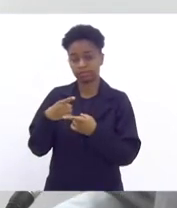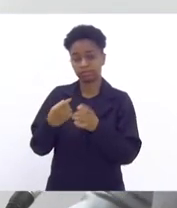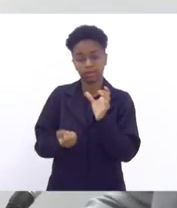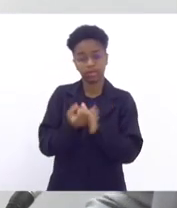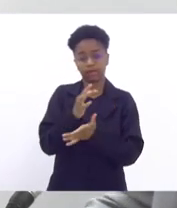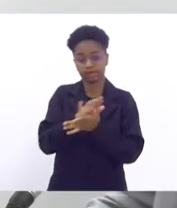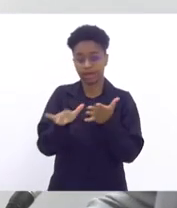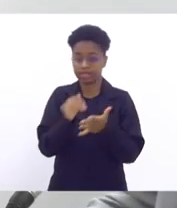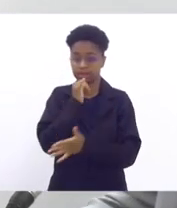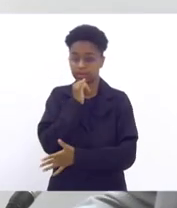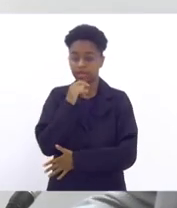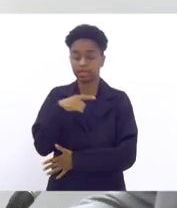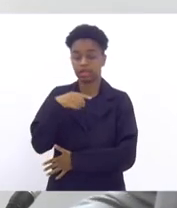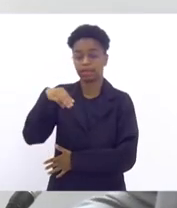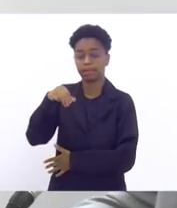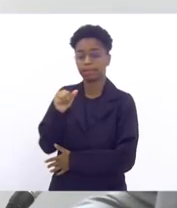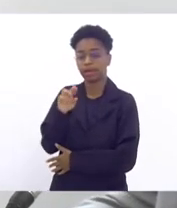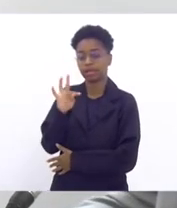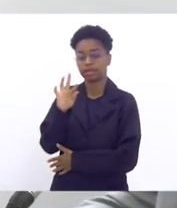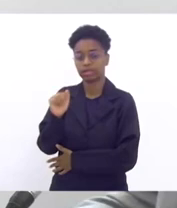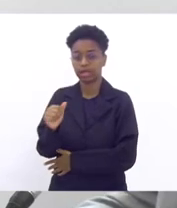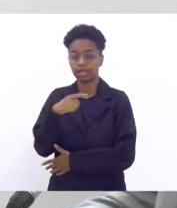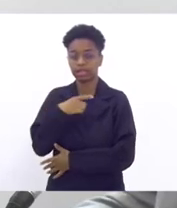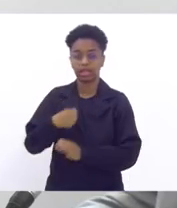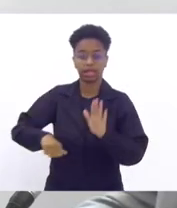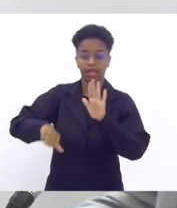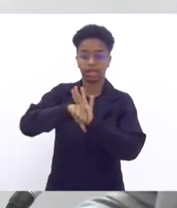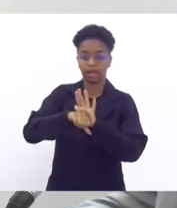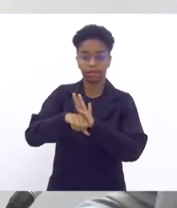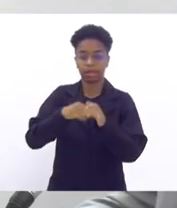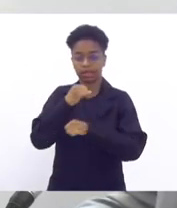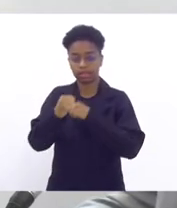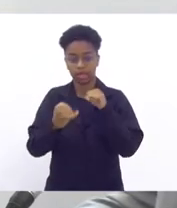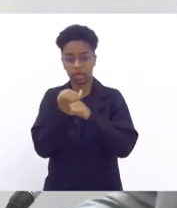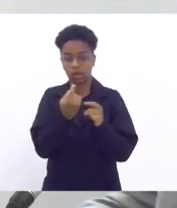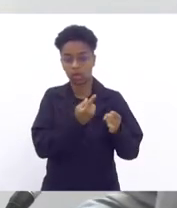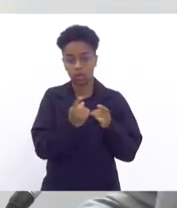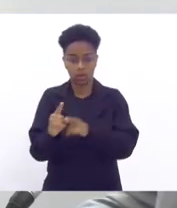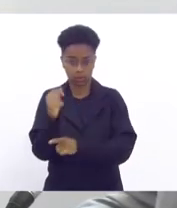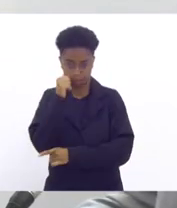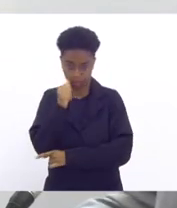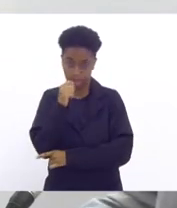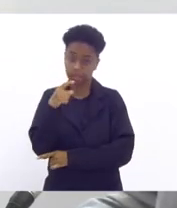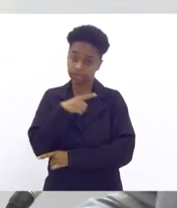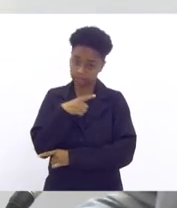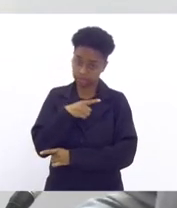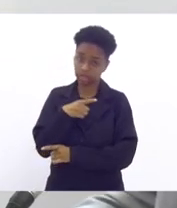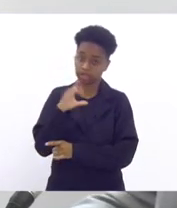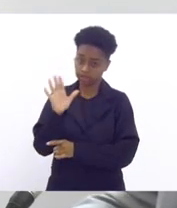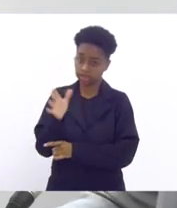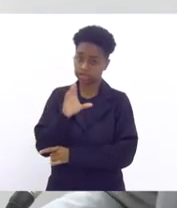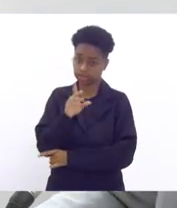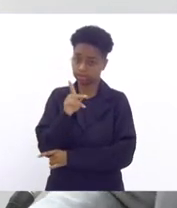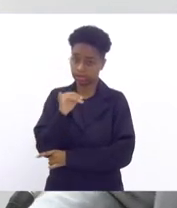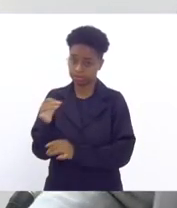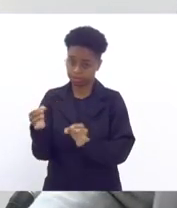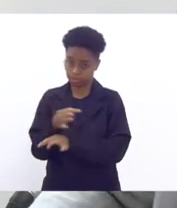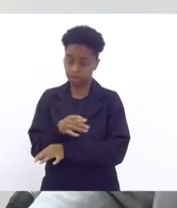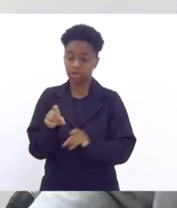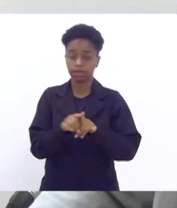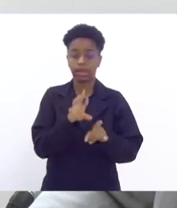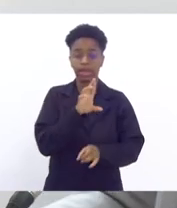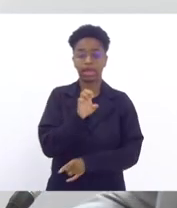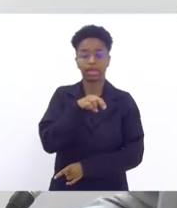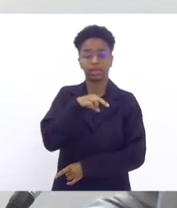crime cibernéticos Salvo engano contra mulheres um tema atual importante há uma CPI da deputada Renata